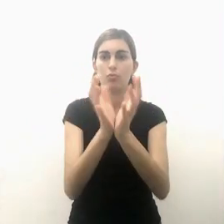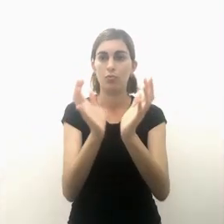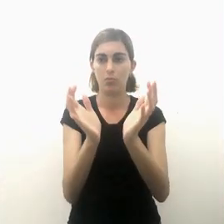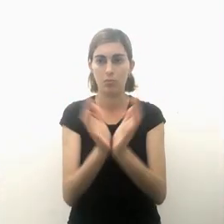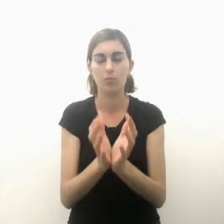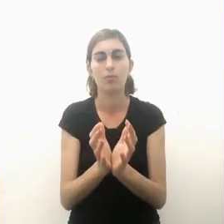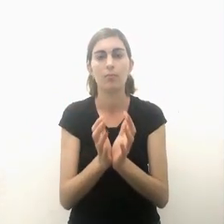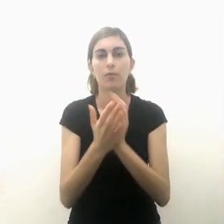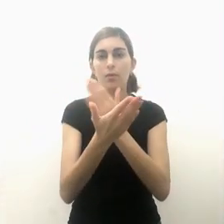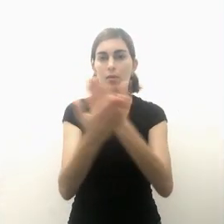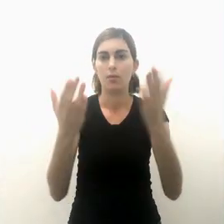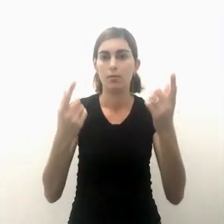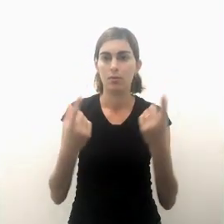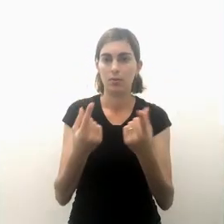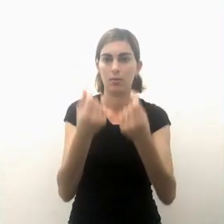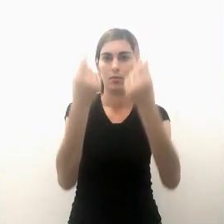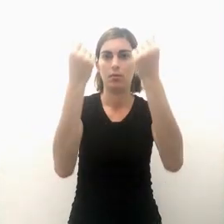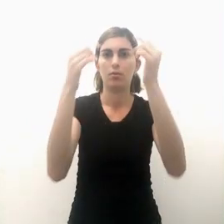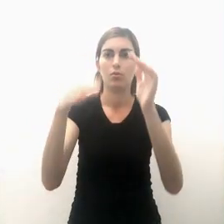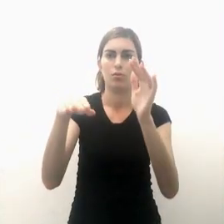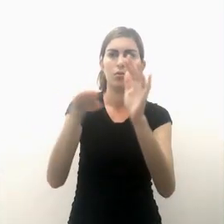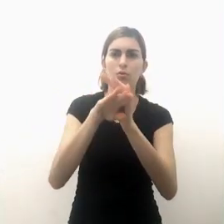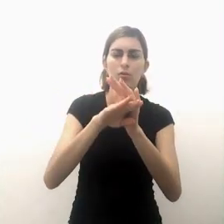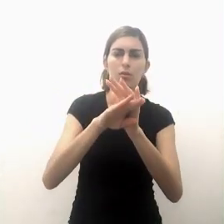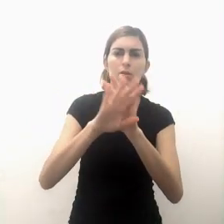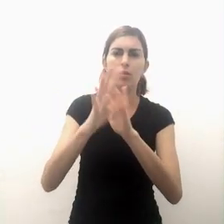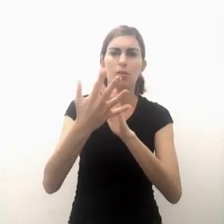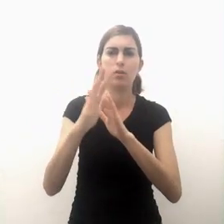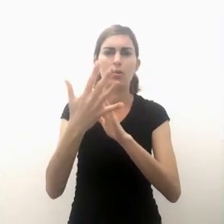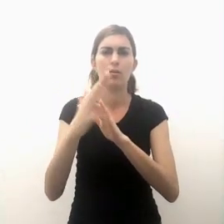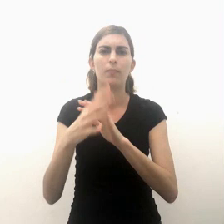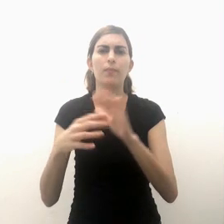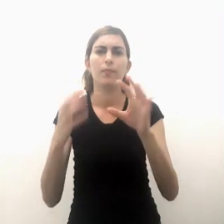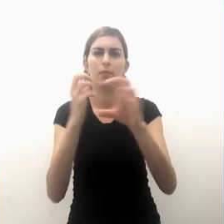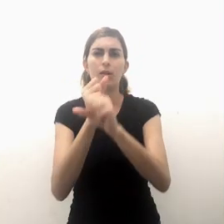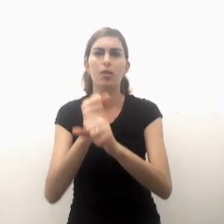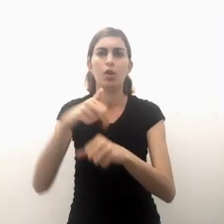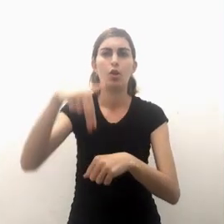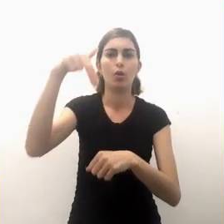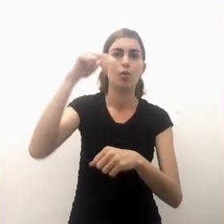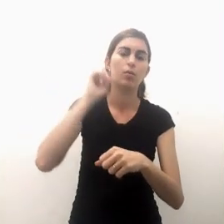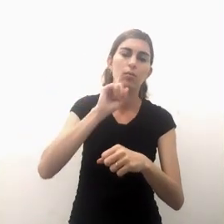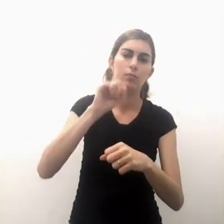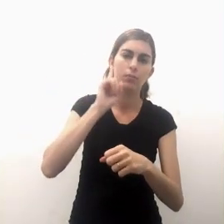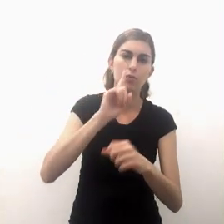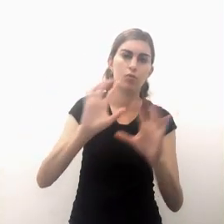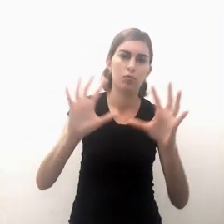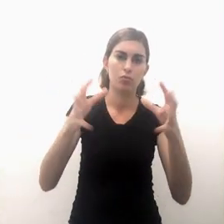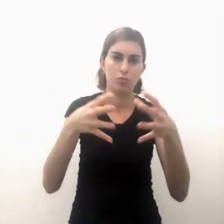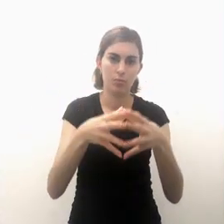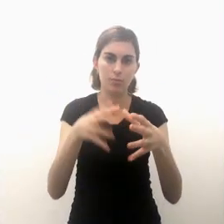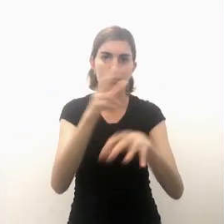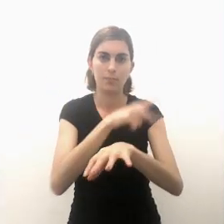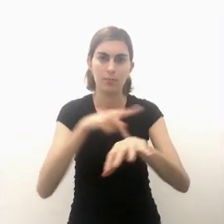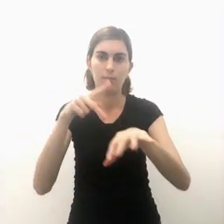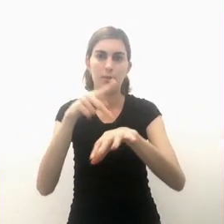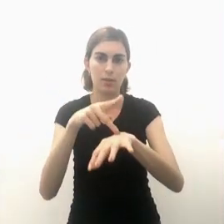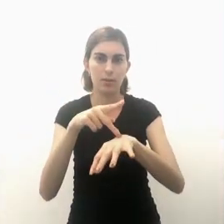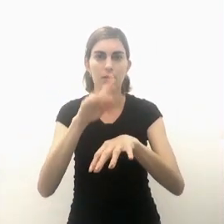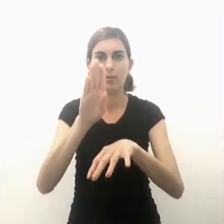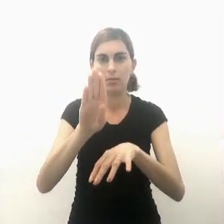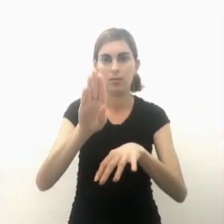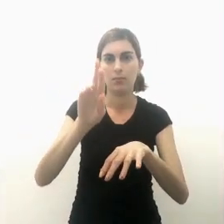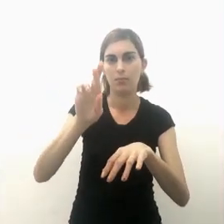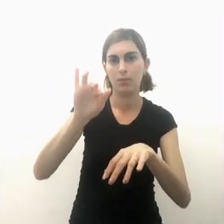grupo BRICS, essa economia ela encostaria, né, a economia norte-americana. Então juntaram todos os países